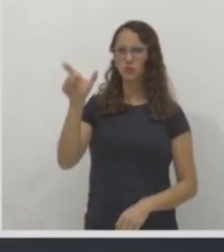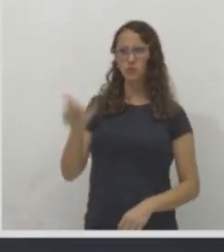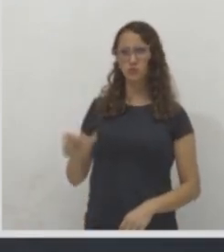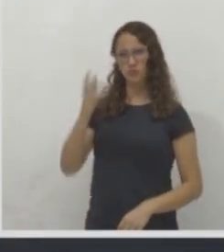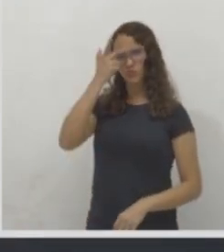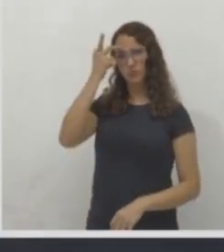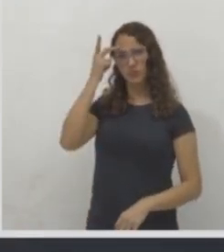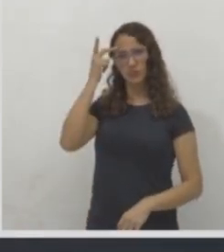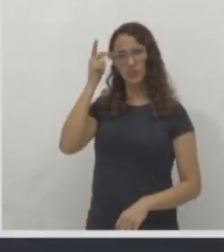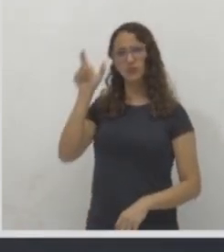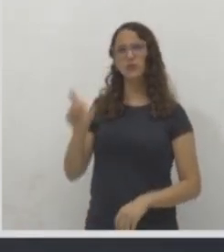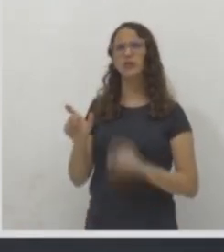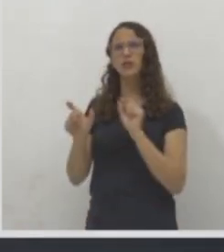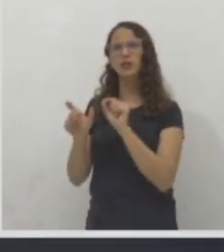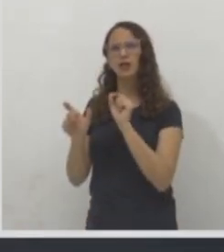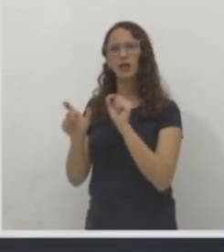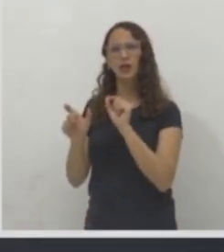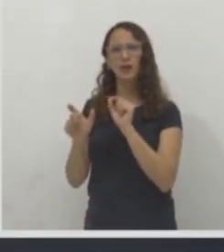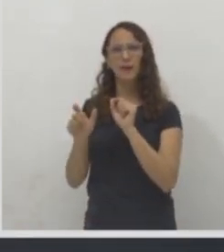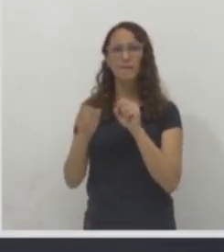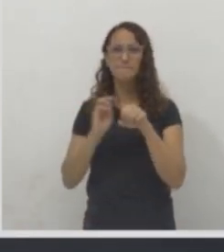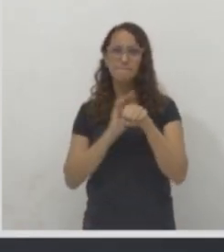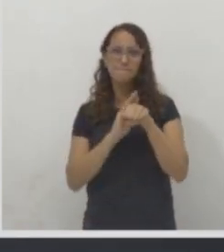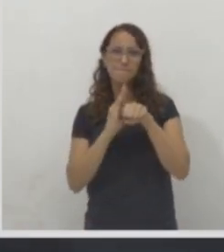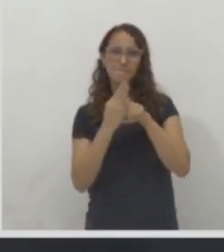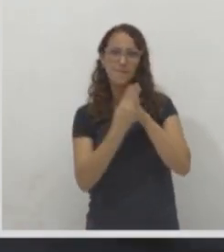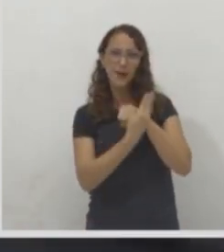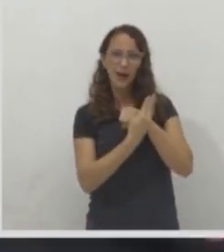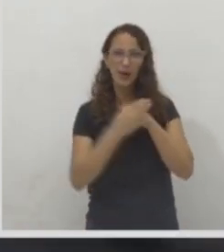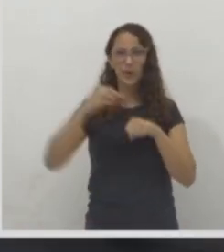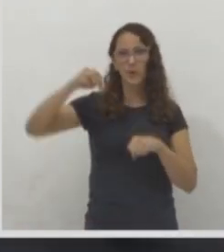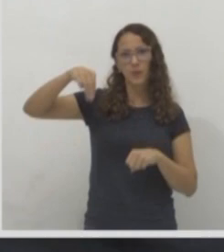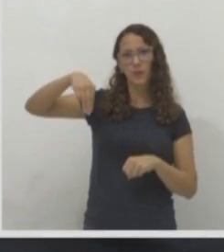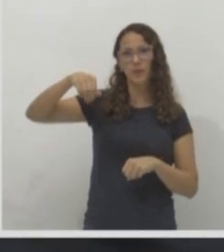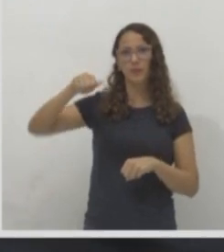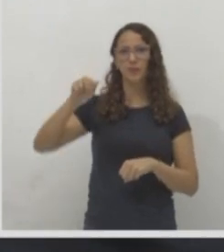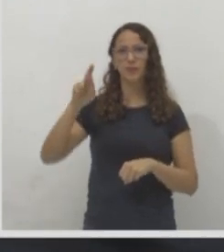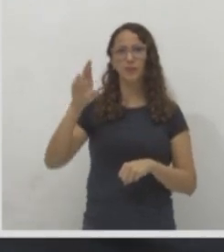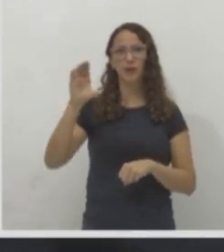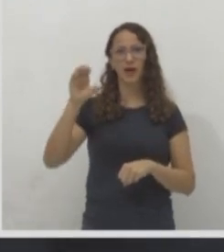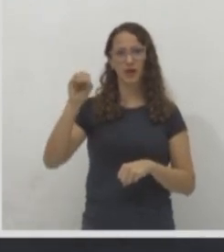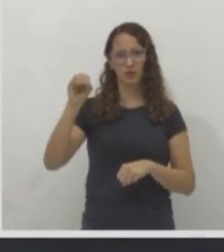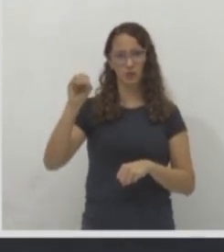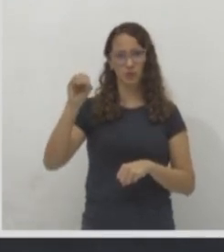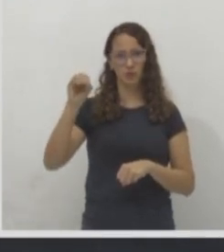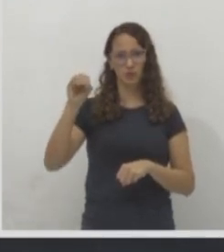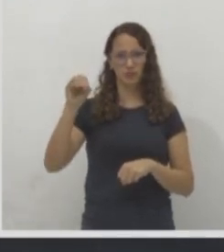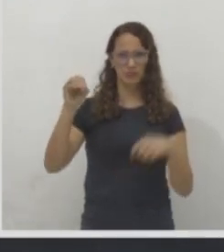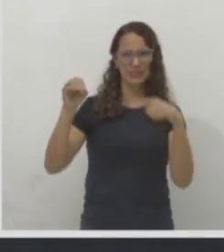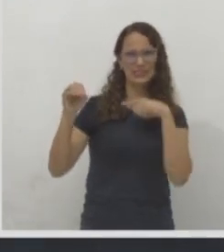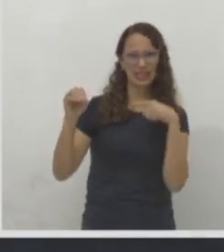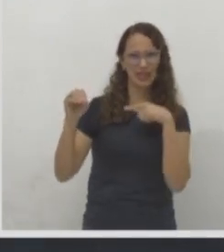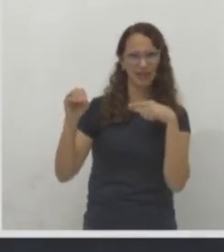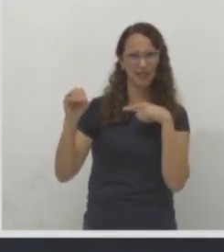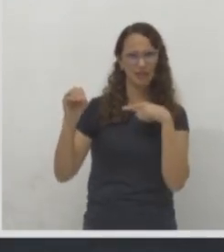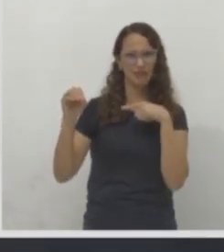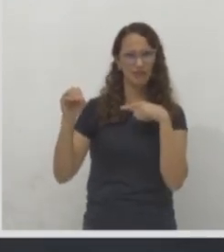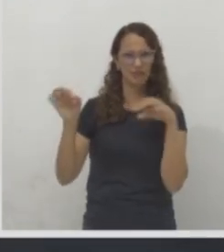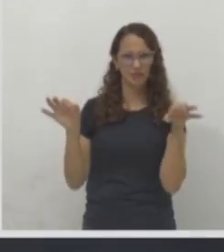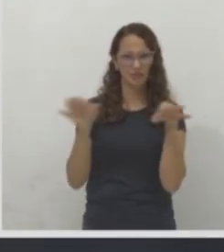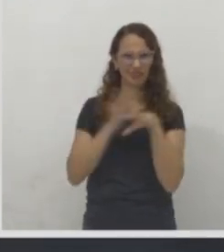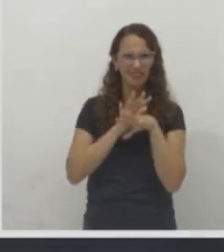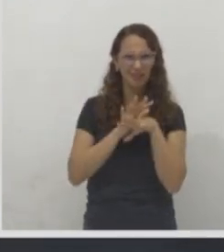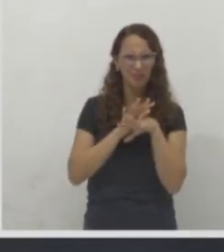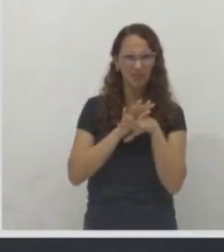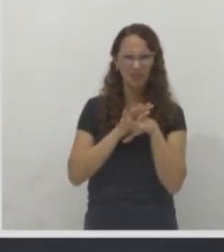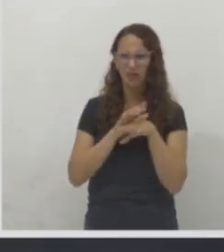tem. Se eu penso bairro do Marco tem e acabasse aí a manchete, você ia dizer, sim, tem, mas tem o